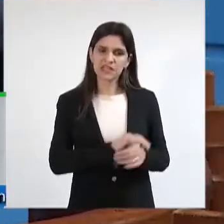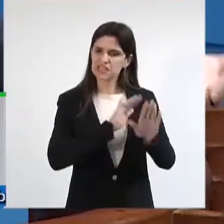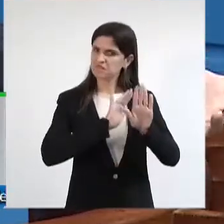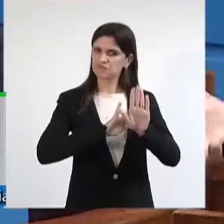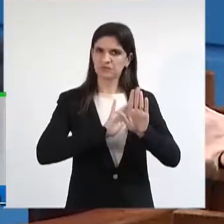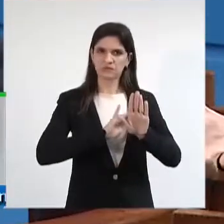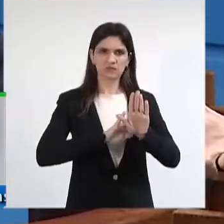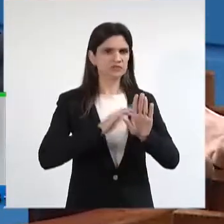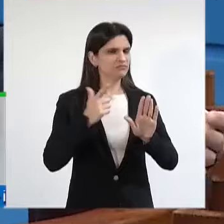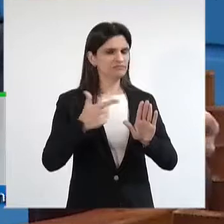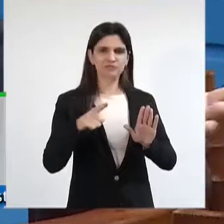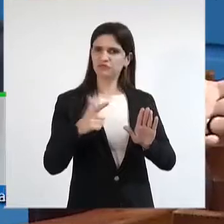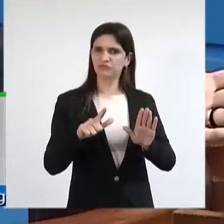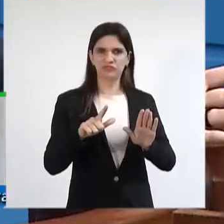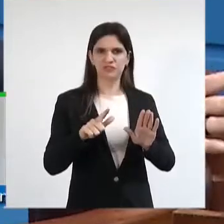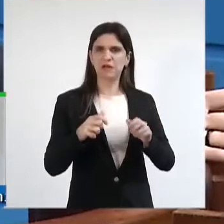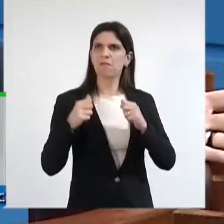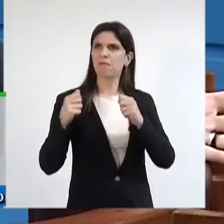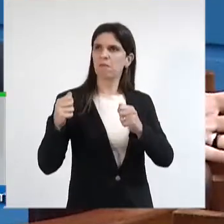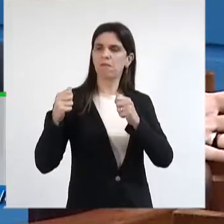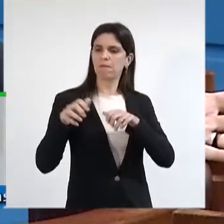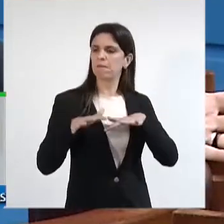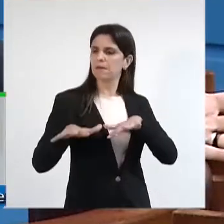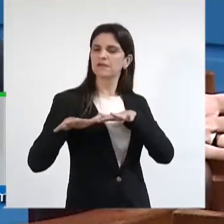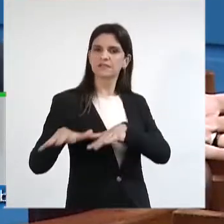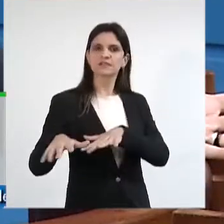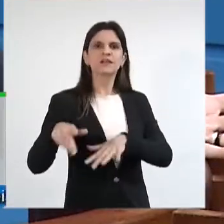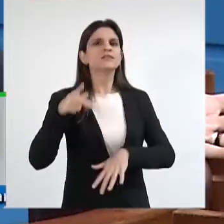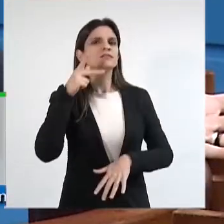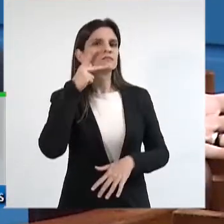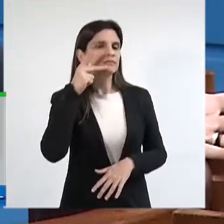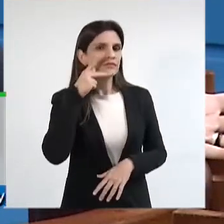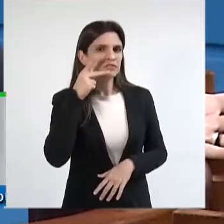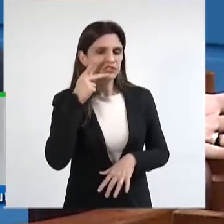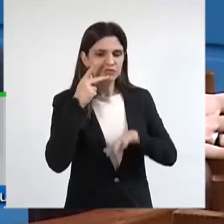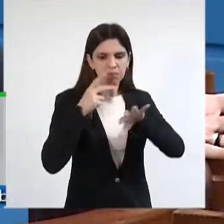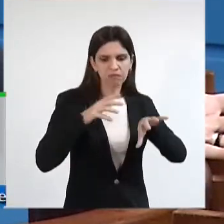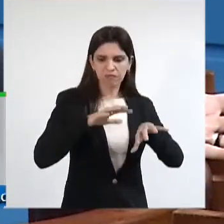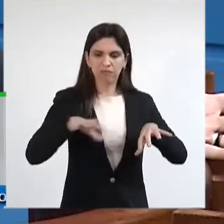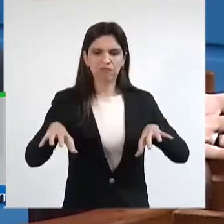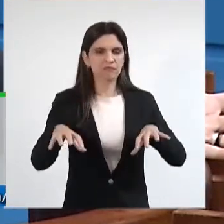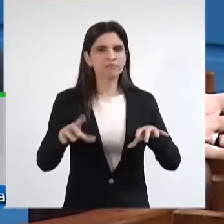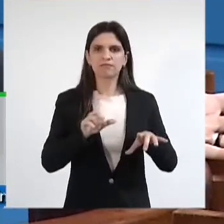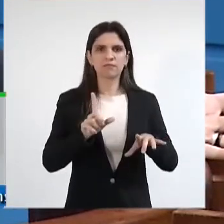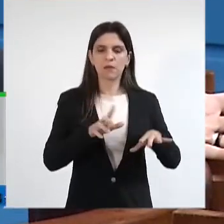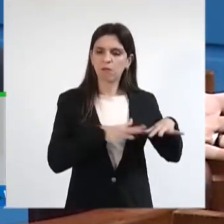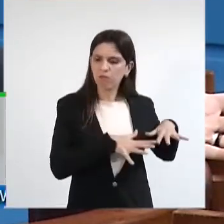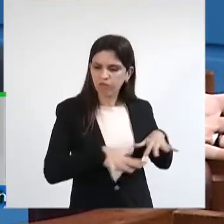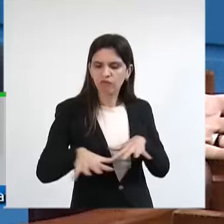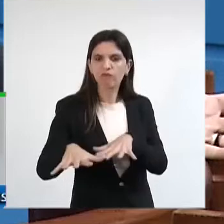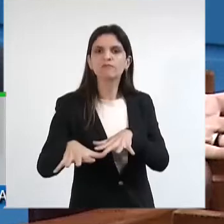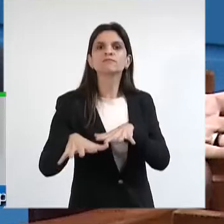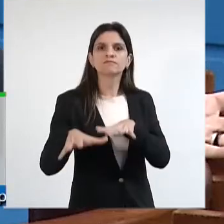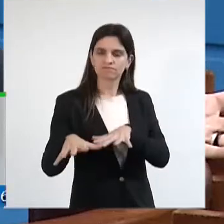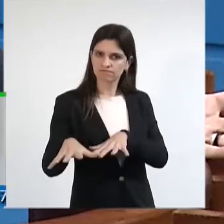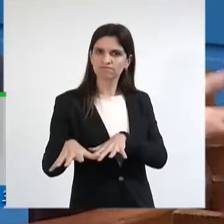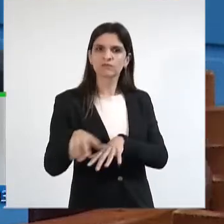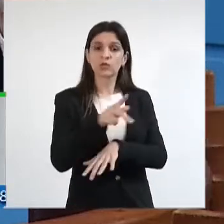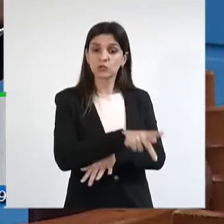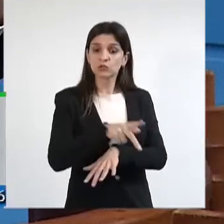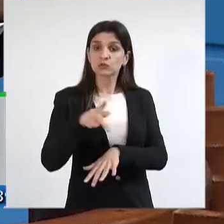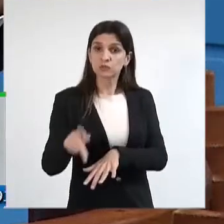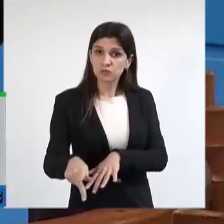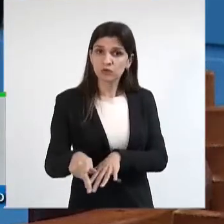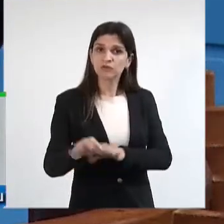manifestação de partidos, tinha de estudante, né? De professores. Então, essa é uma situação que